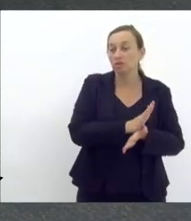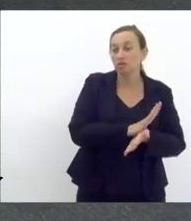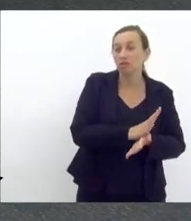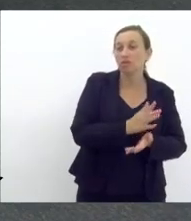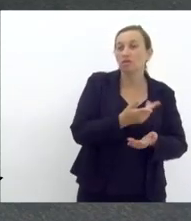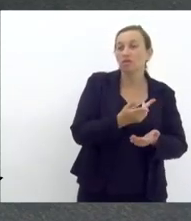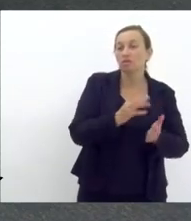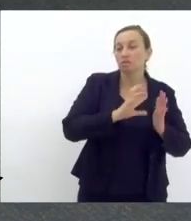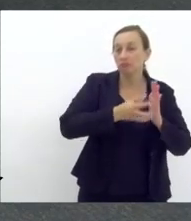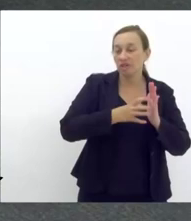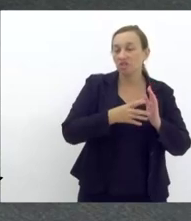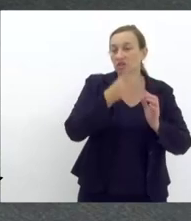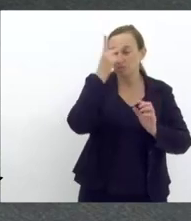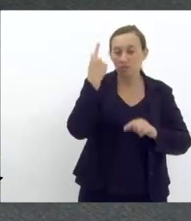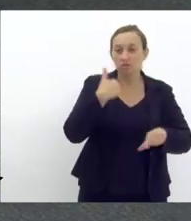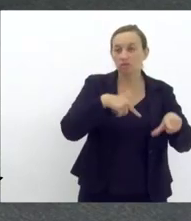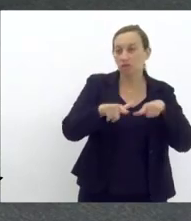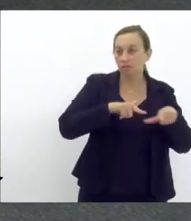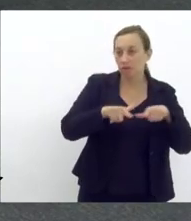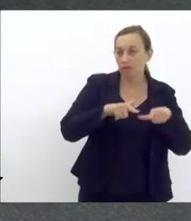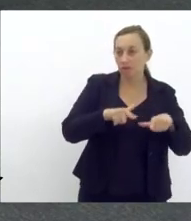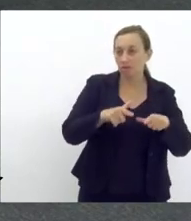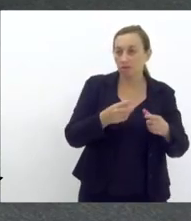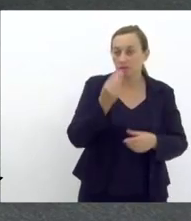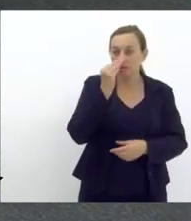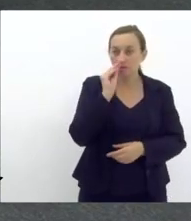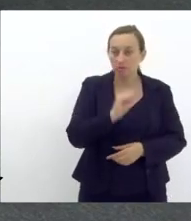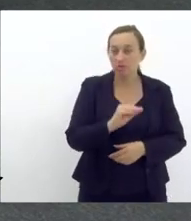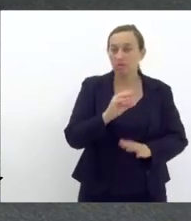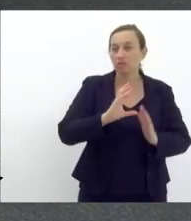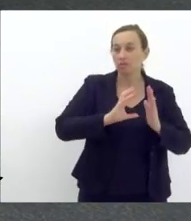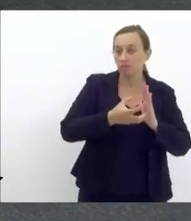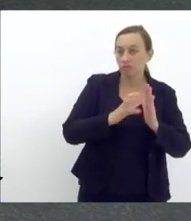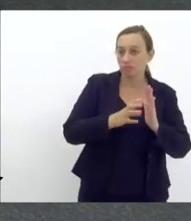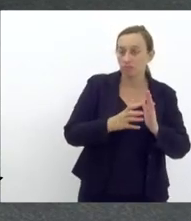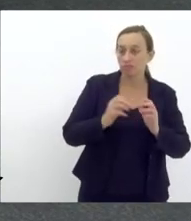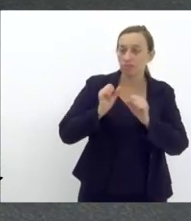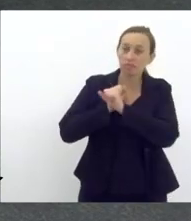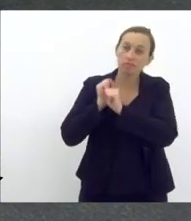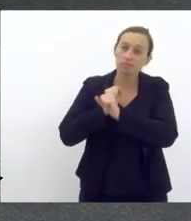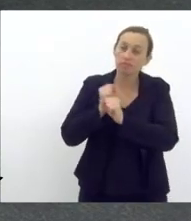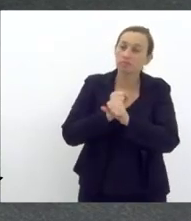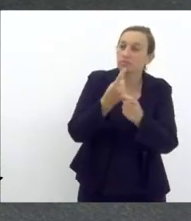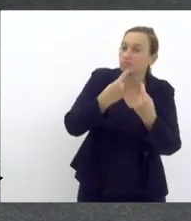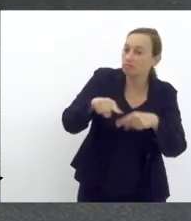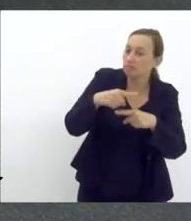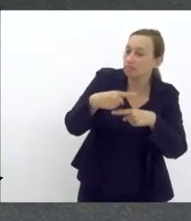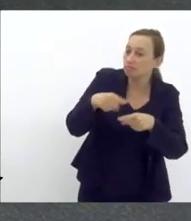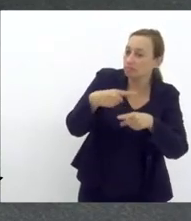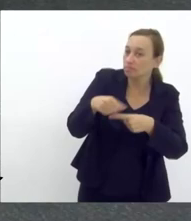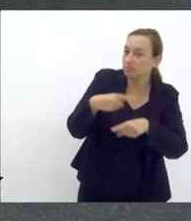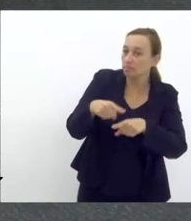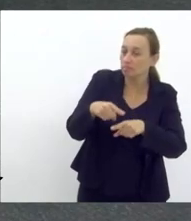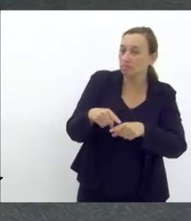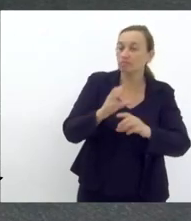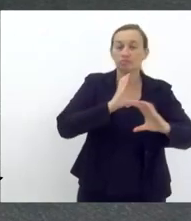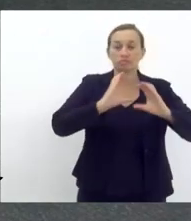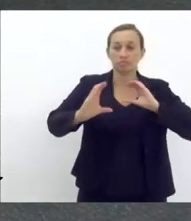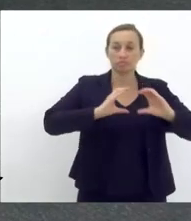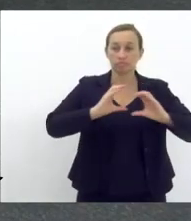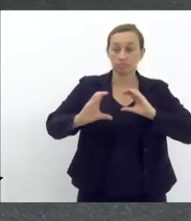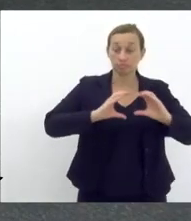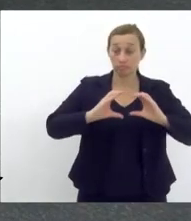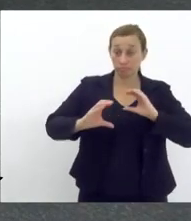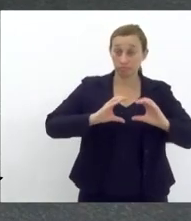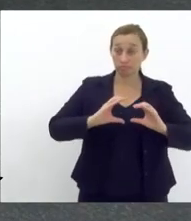a tentativa de criminalização de um partido político que passou uma década sendo perseguido pelos meios de comunicação de